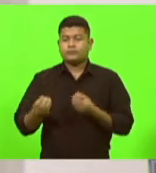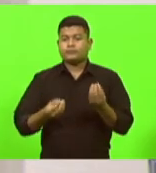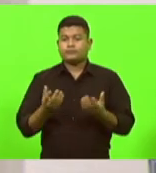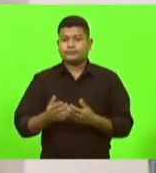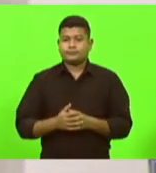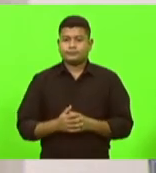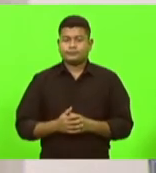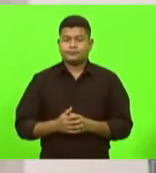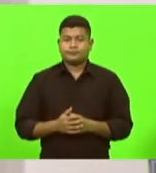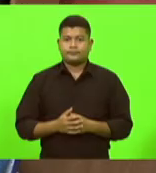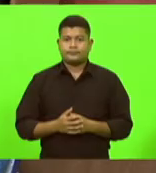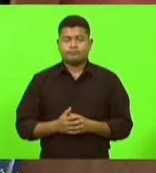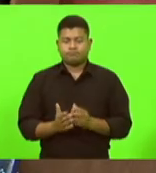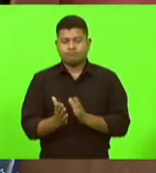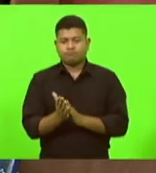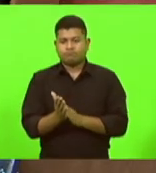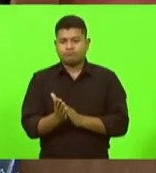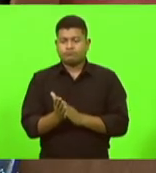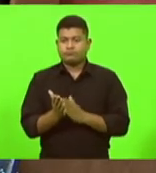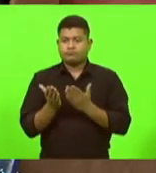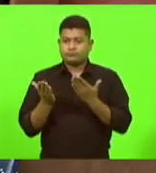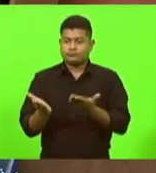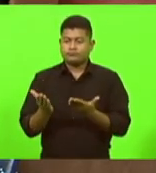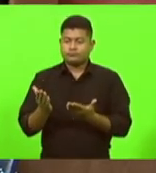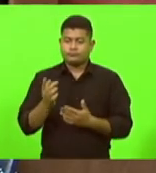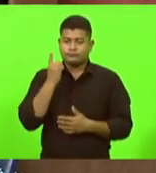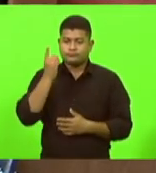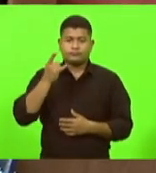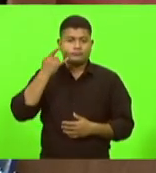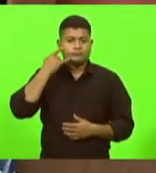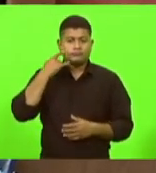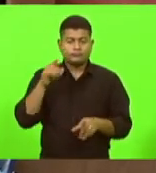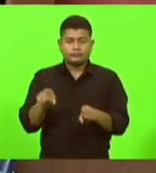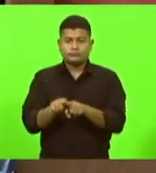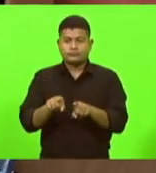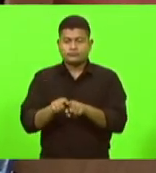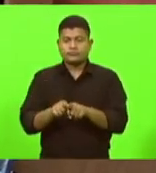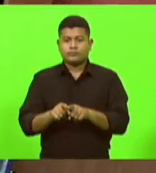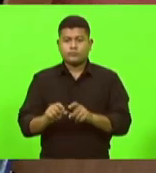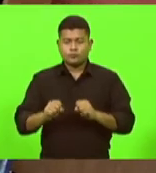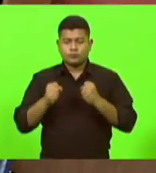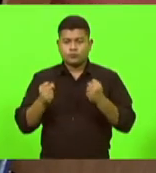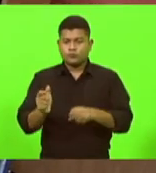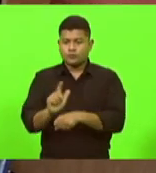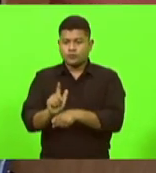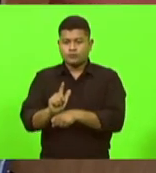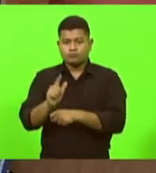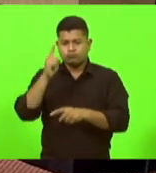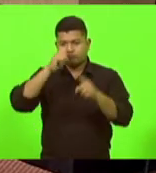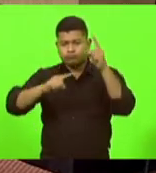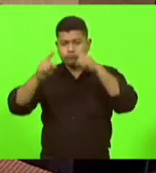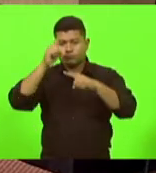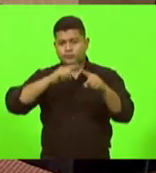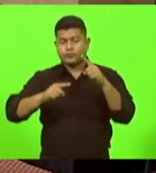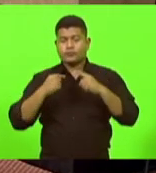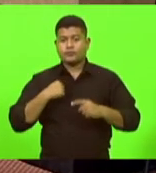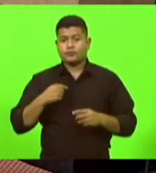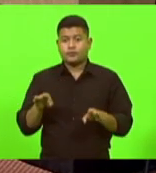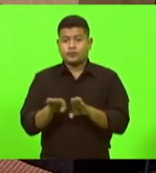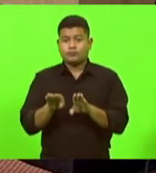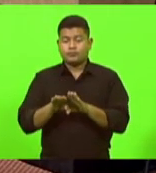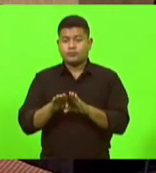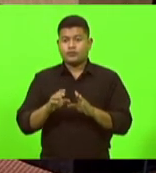Senhor presidente, parabenizando o deputado Mauro de Nadal também pela excelente gestão no ano anterior, pelo cumprimento da palavra,